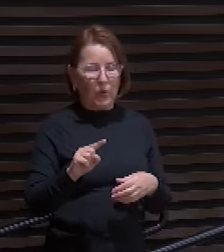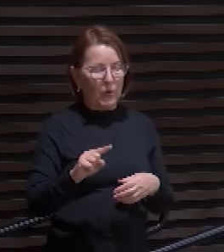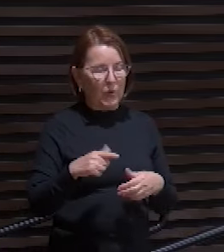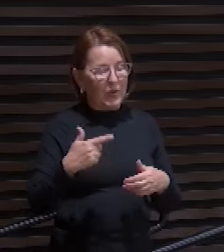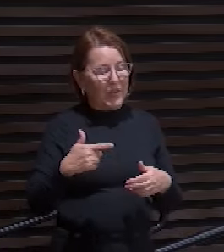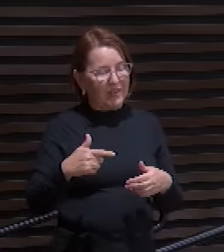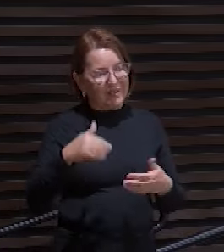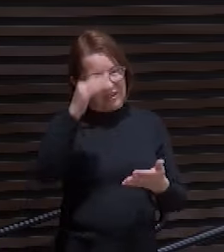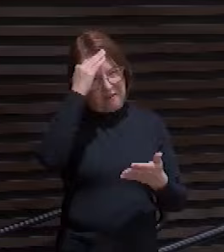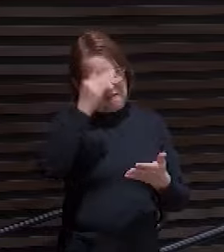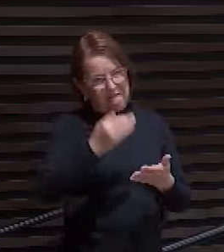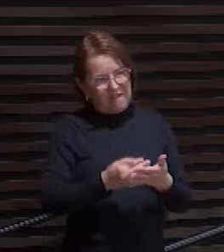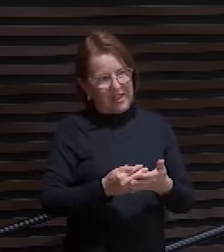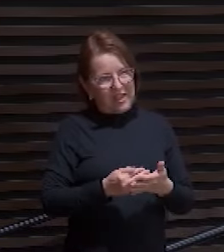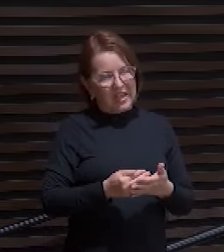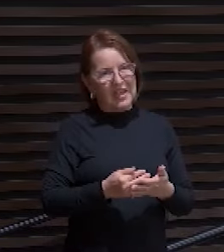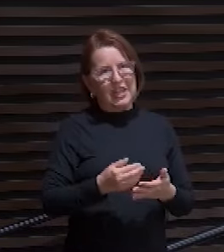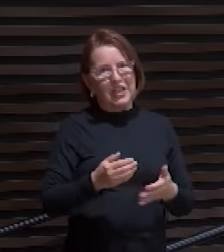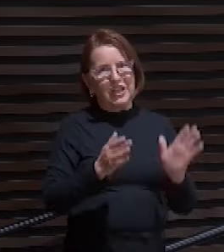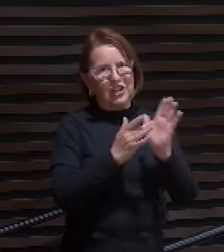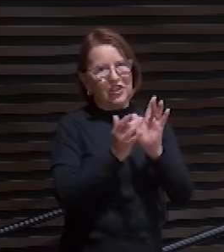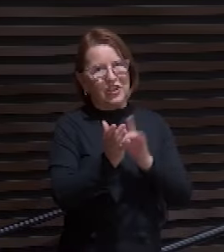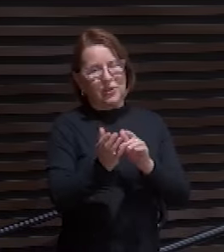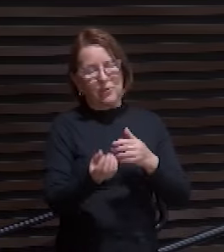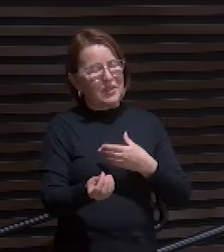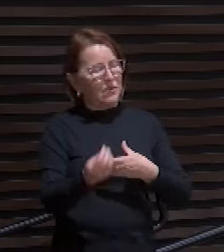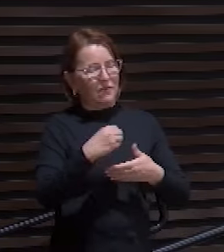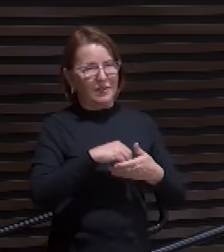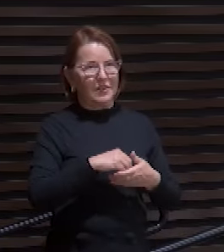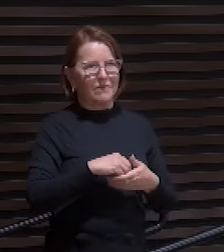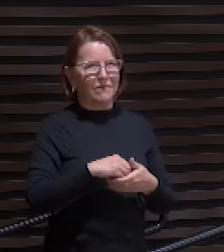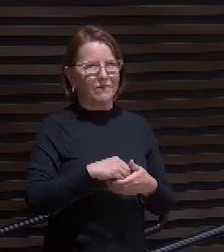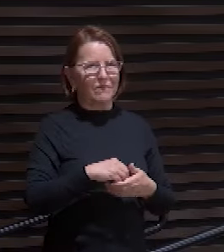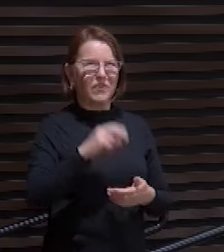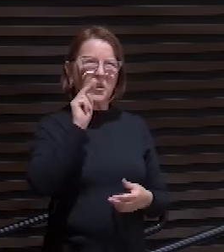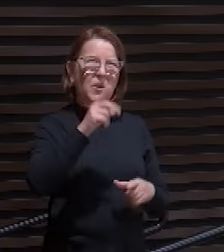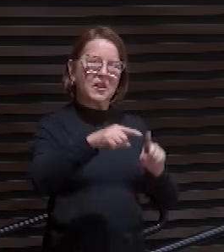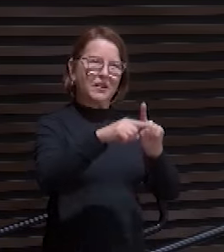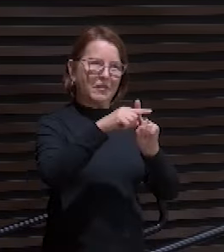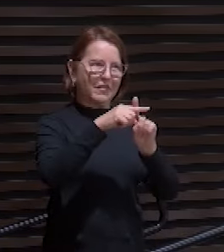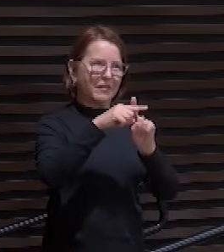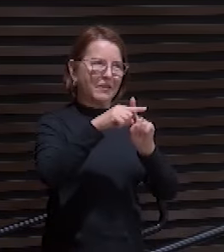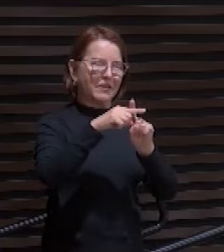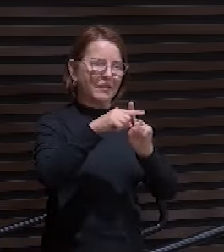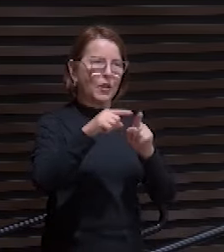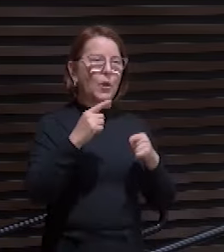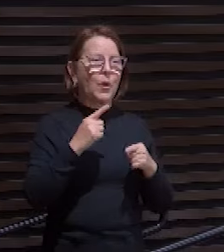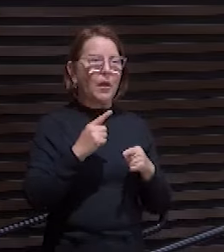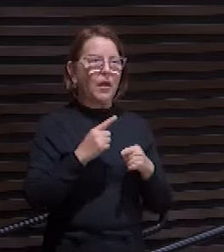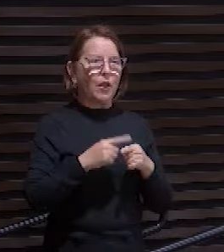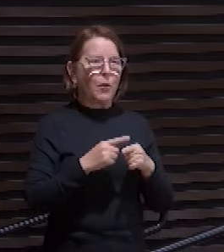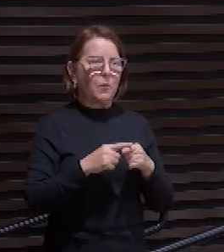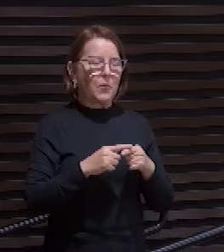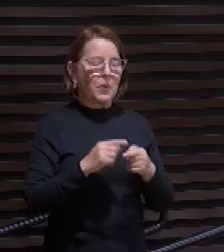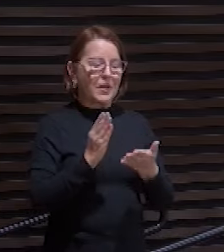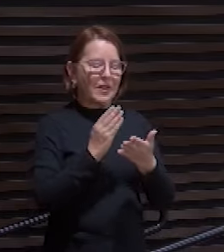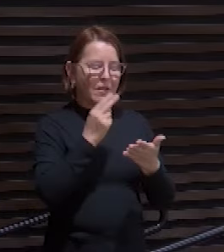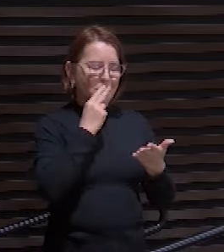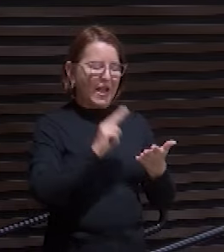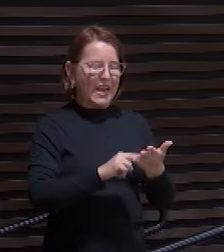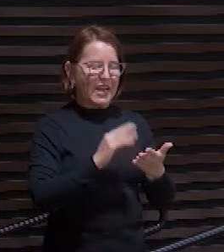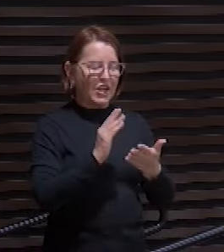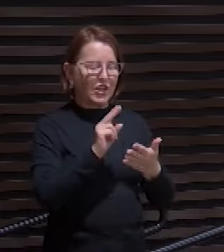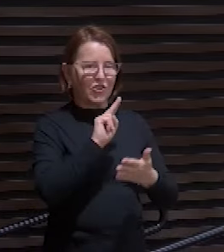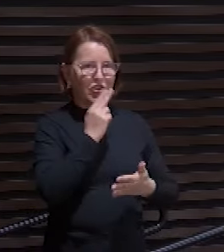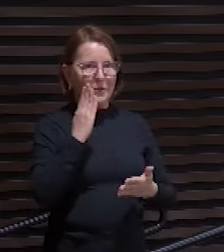que o Senhor não está em você. Olhe para a cruz. Por que o autor aos Hebreus diz, olhando firmemente